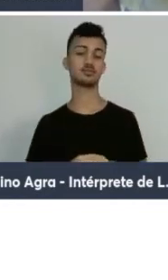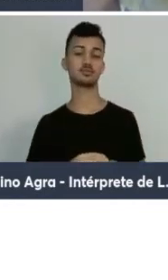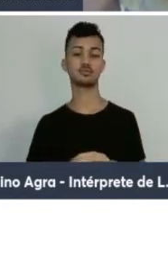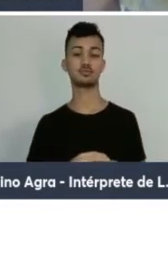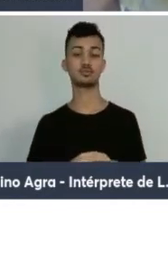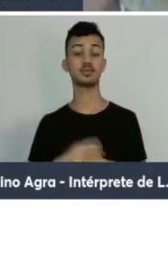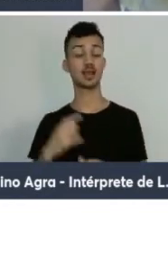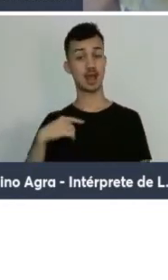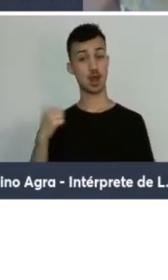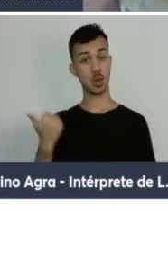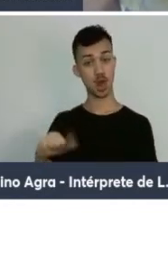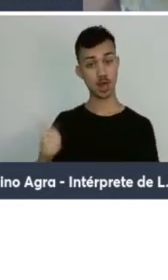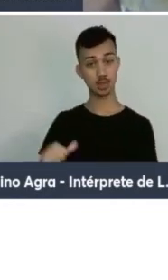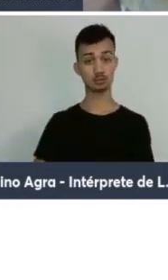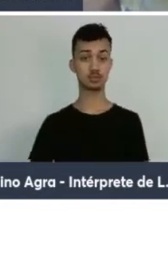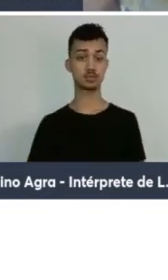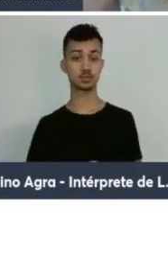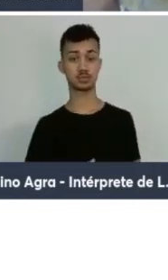sou lésbica, né,